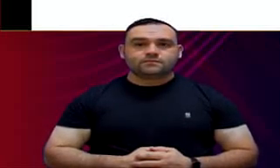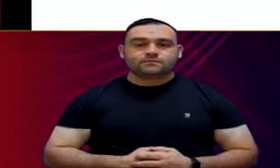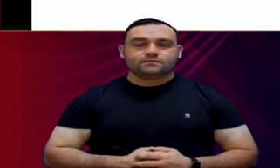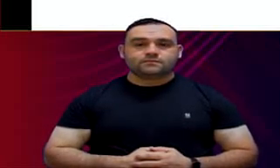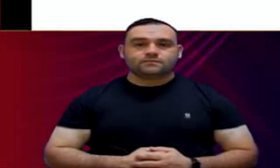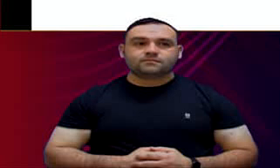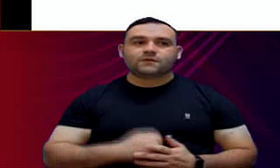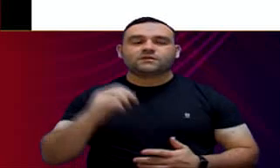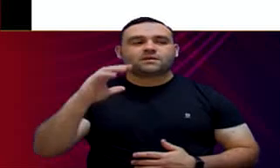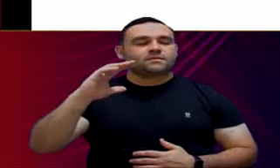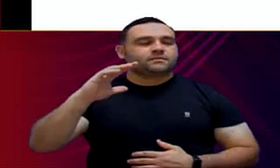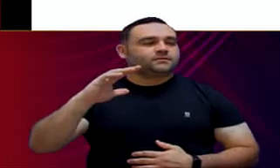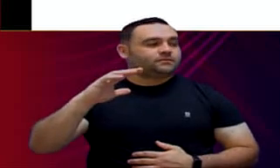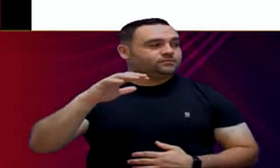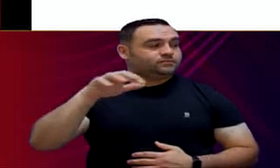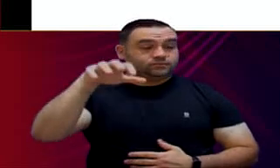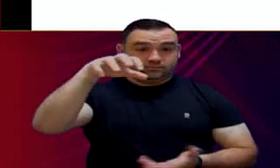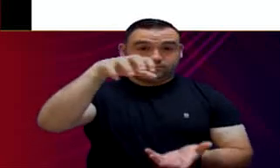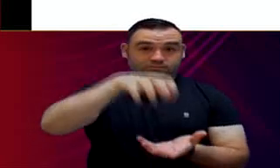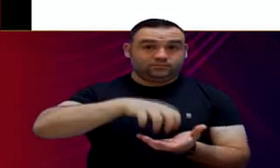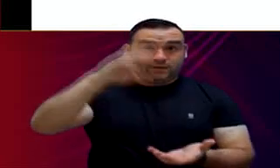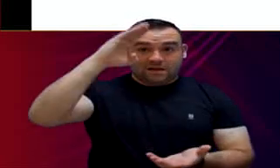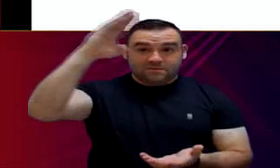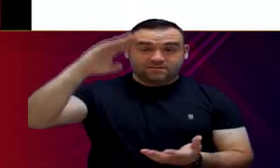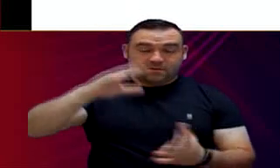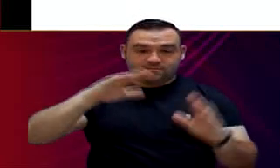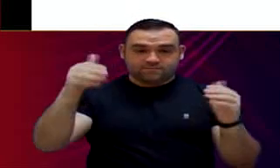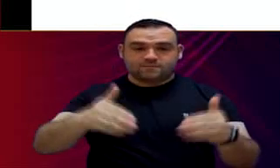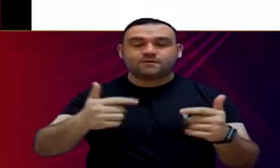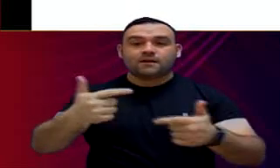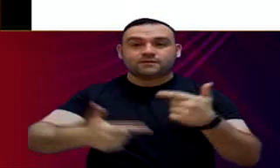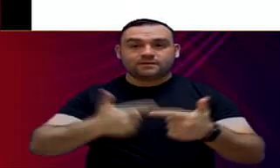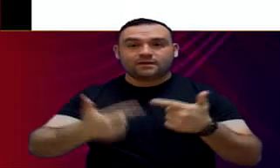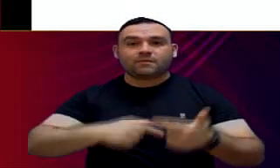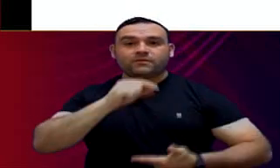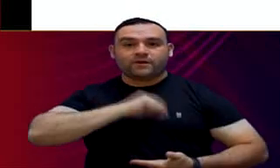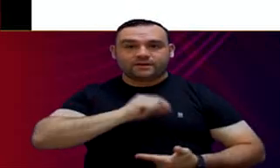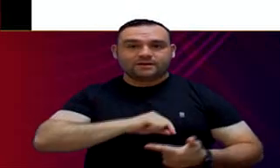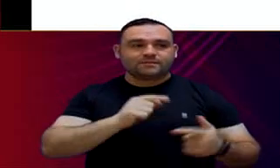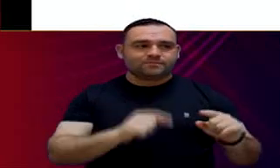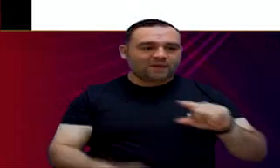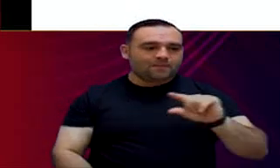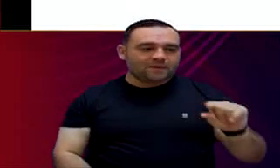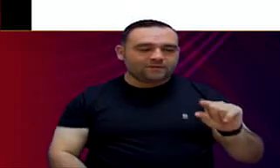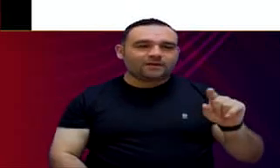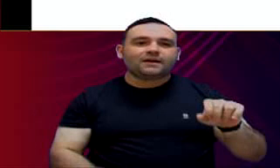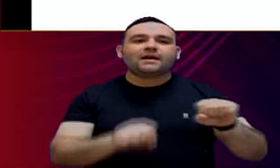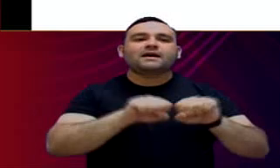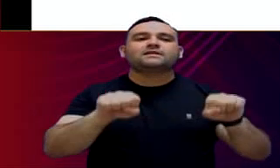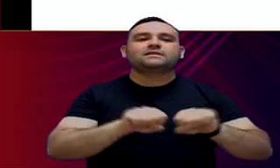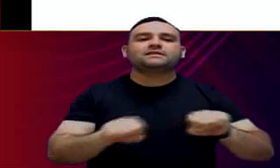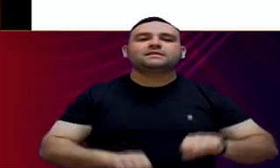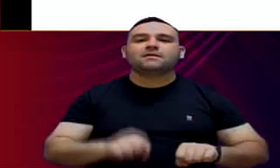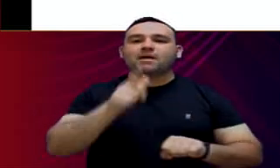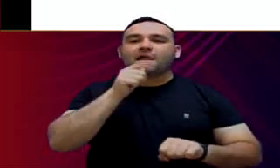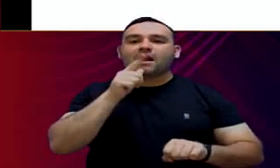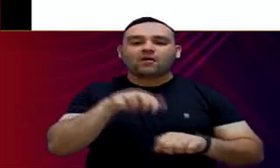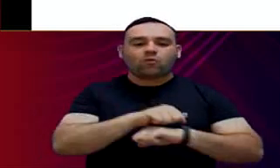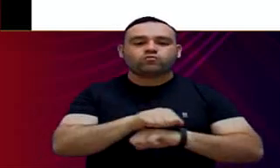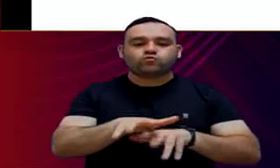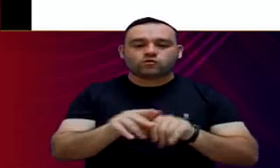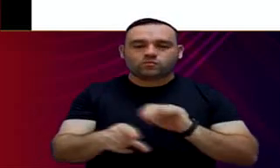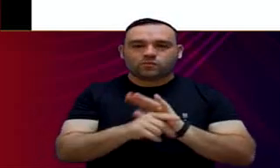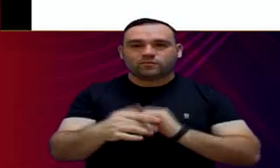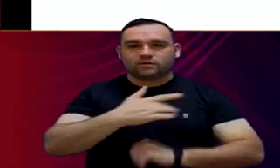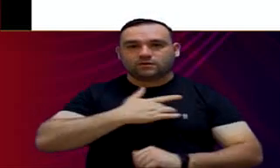menos priorizar então pela região Centro a mais priorizada foi trabalho e renda a menos priorizada foi sistema de abastecimento água e esgotos